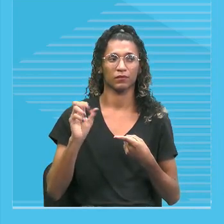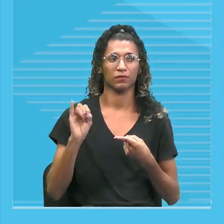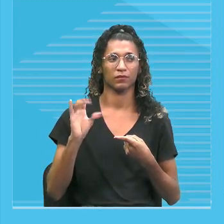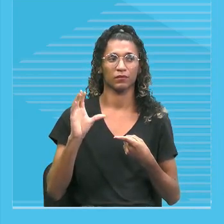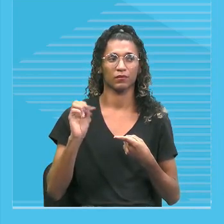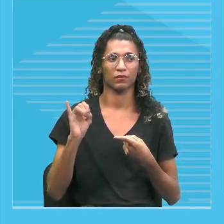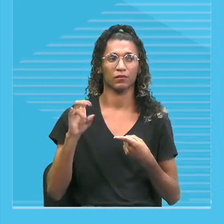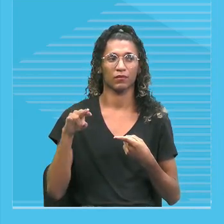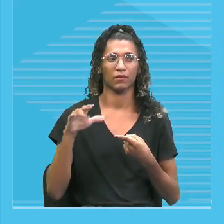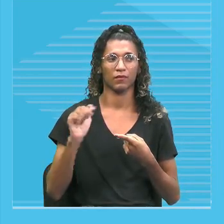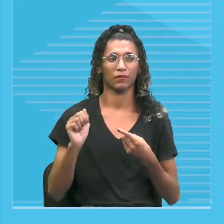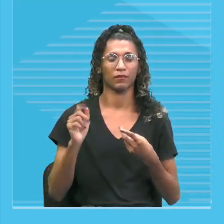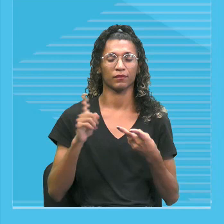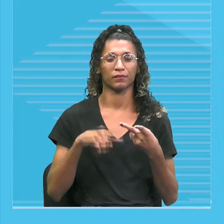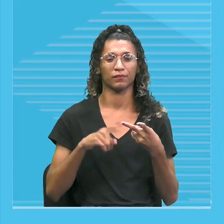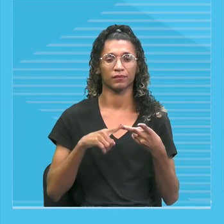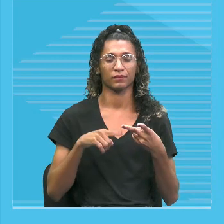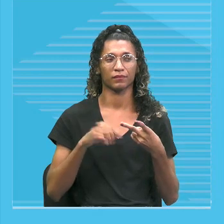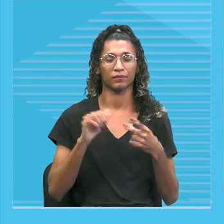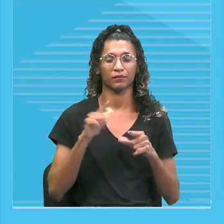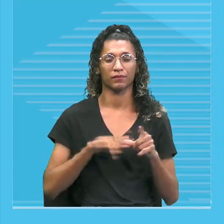oficina escritório